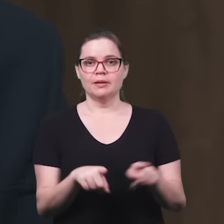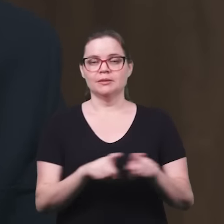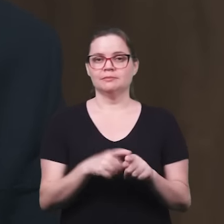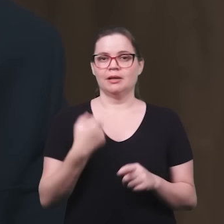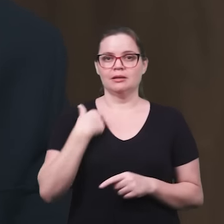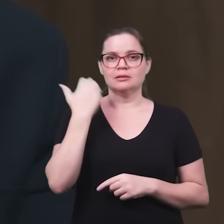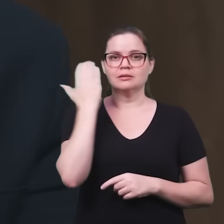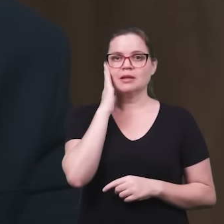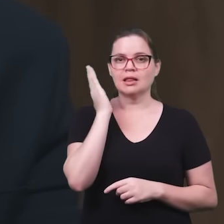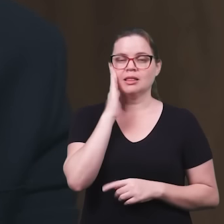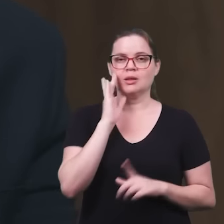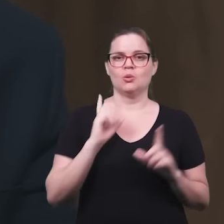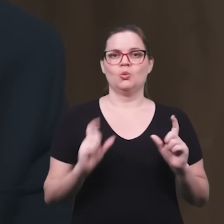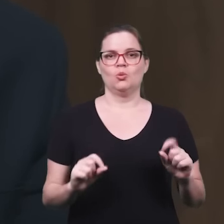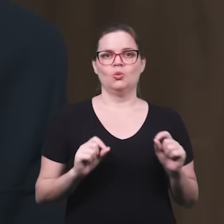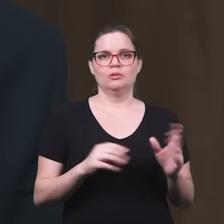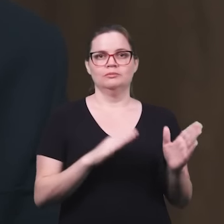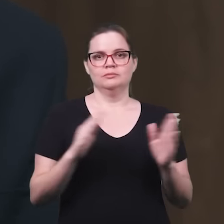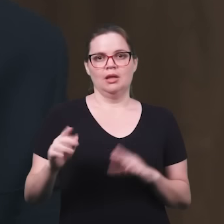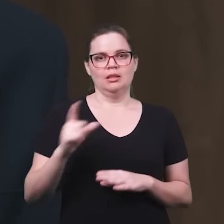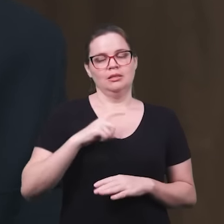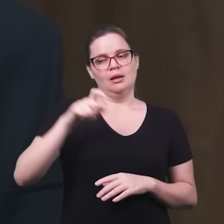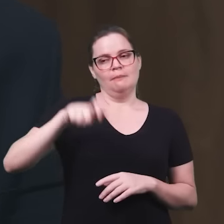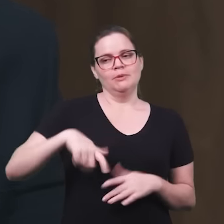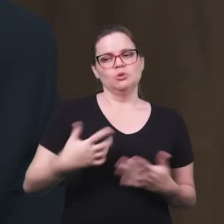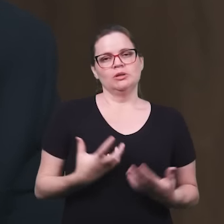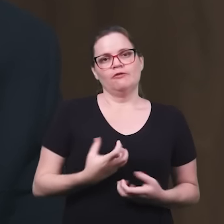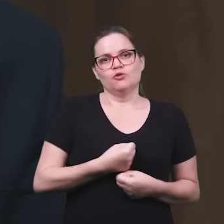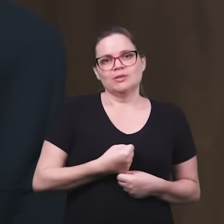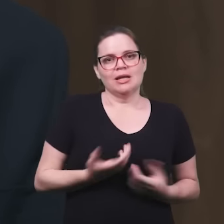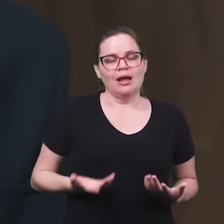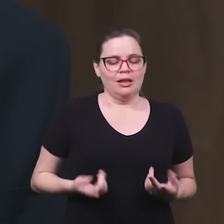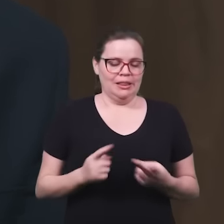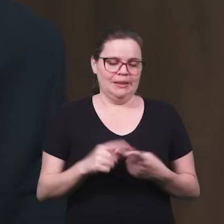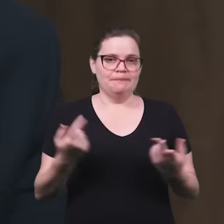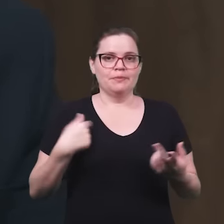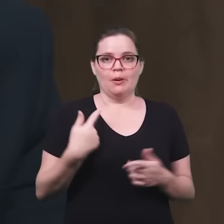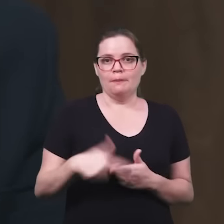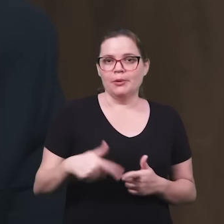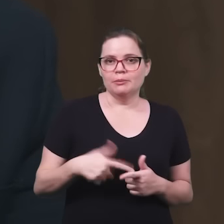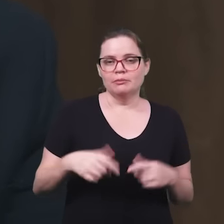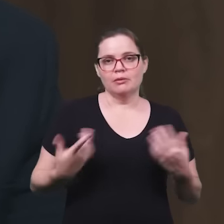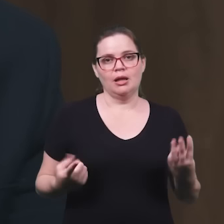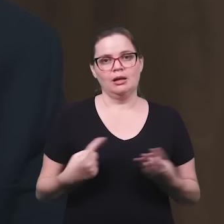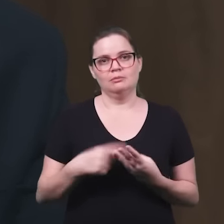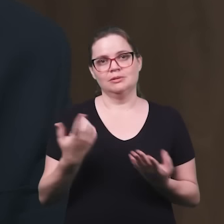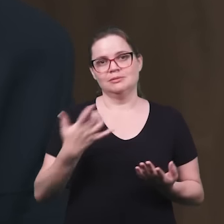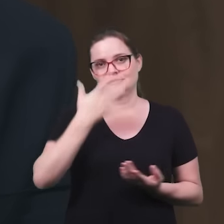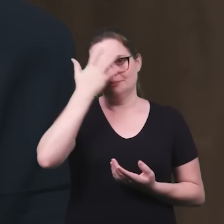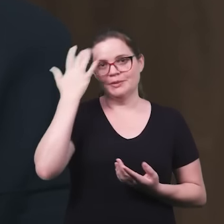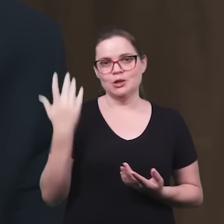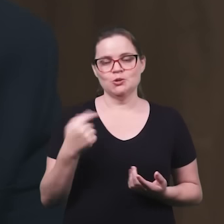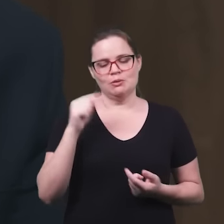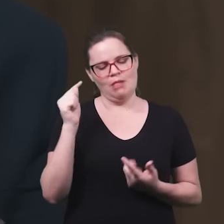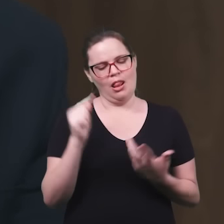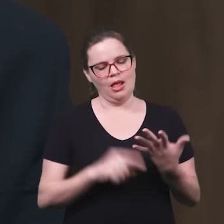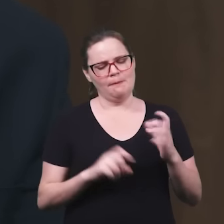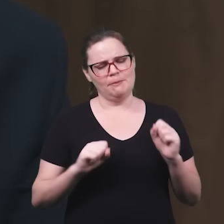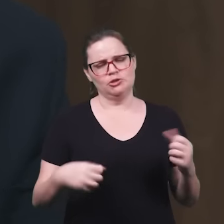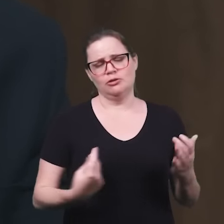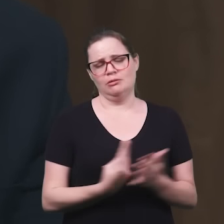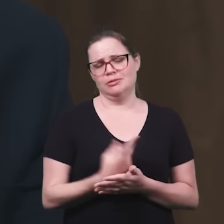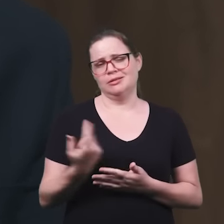tente entender o outro lado. Do outro lado, muitas vezes tem uma pessoa frustrada, tem uma pessoa com muitos problemas, tem uma pessoa passando por uma série